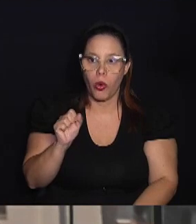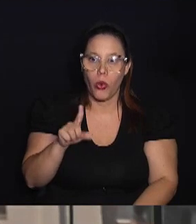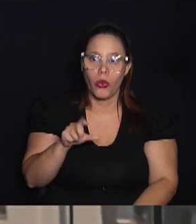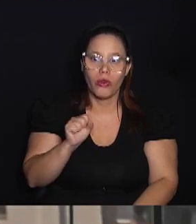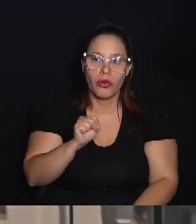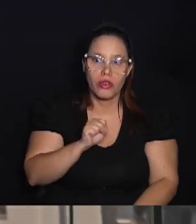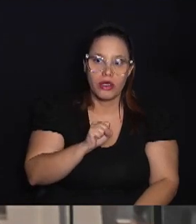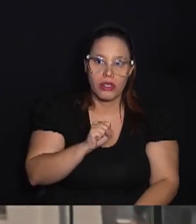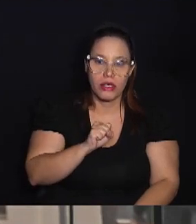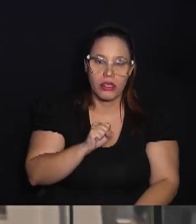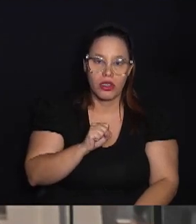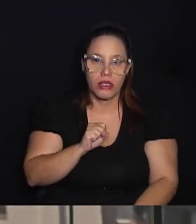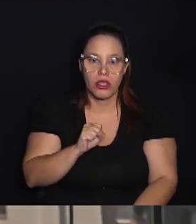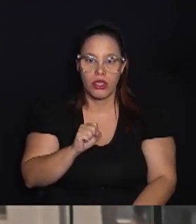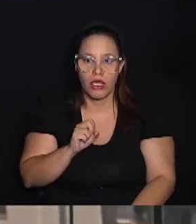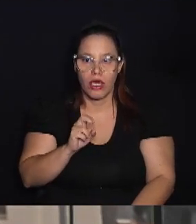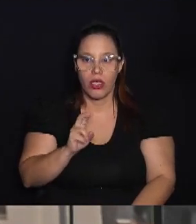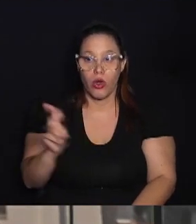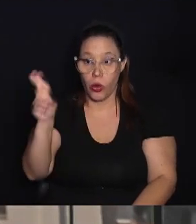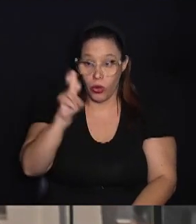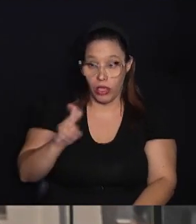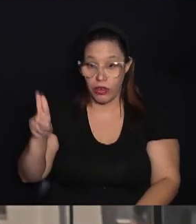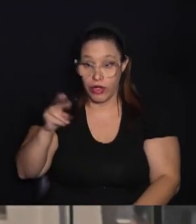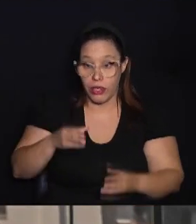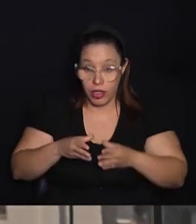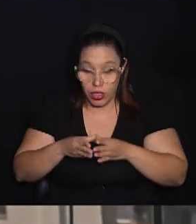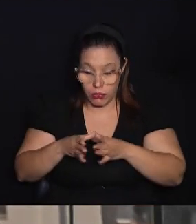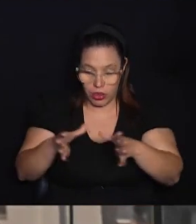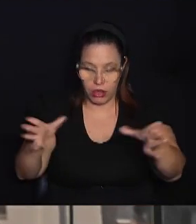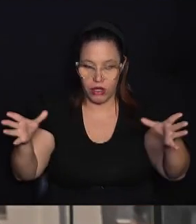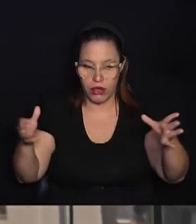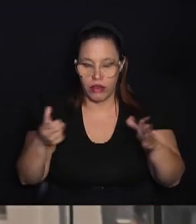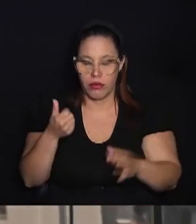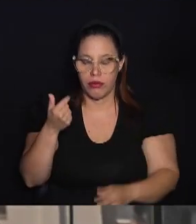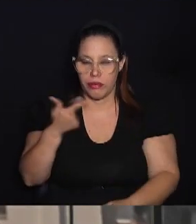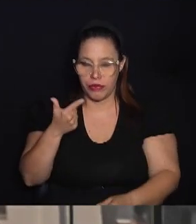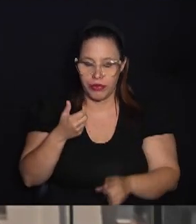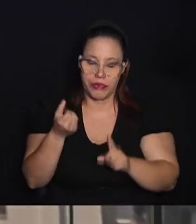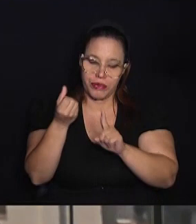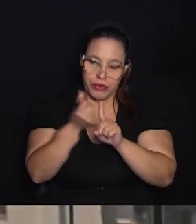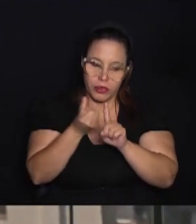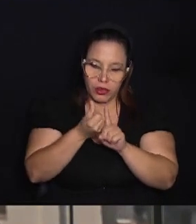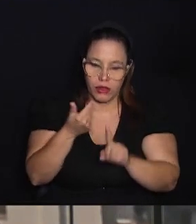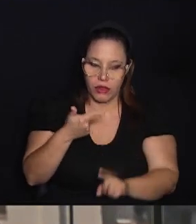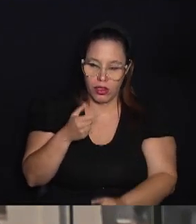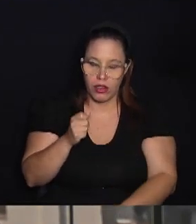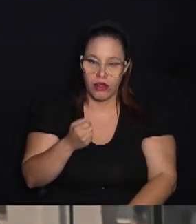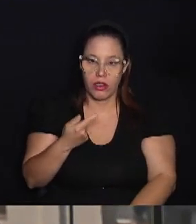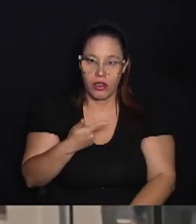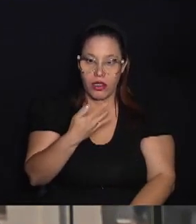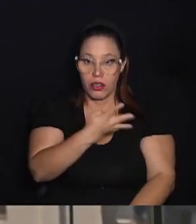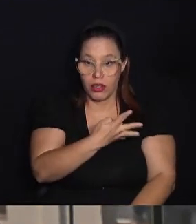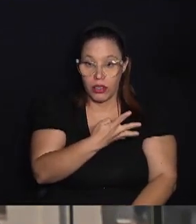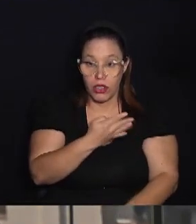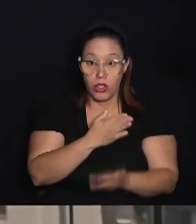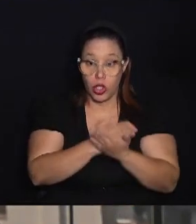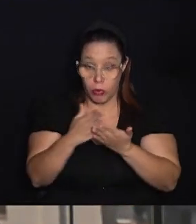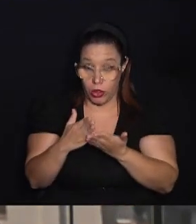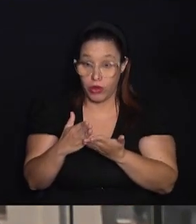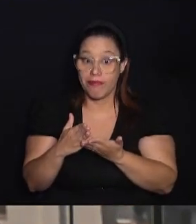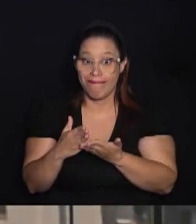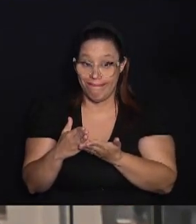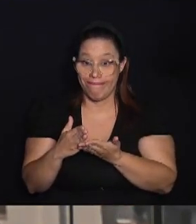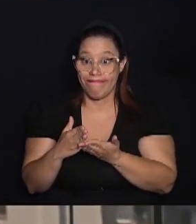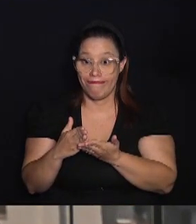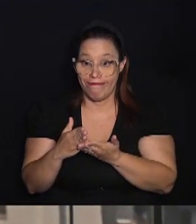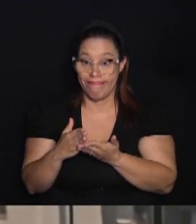seletivo do programa Universidade para Todos do segundo semestre de 2024 Já começou os interessados então